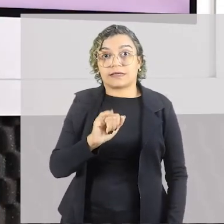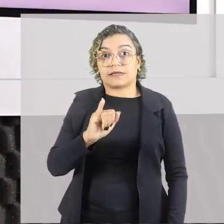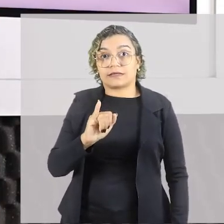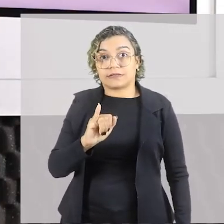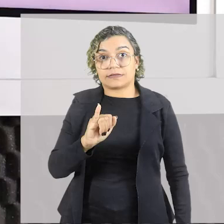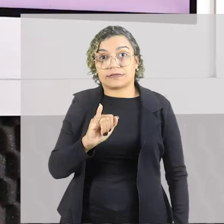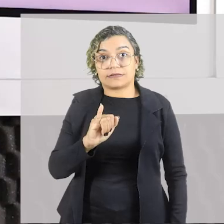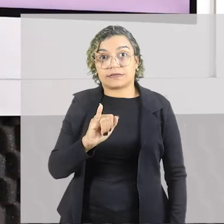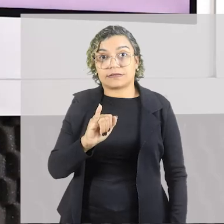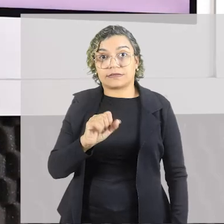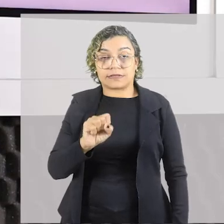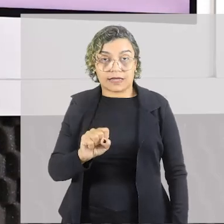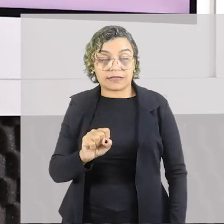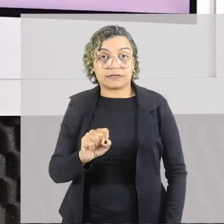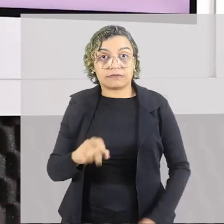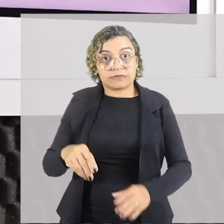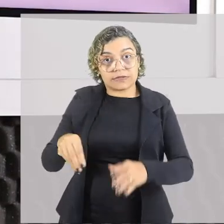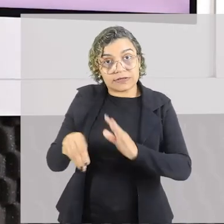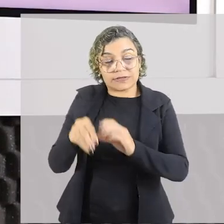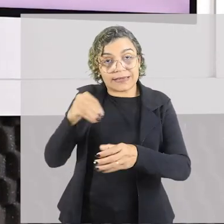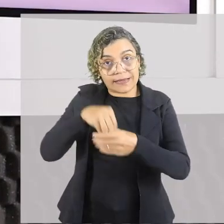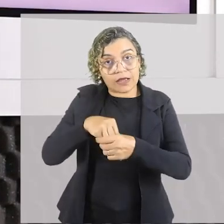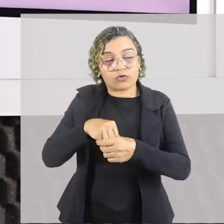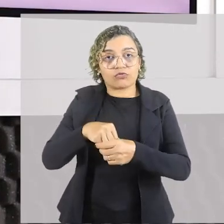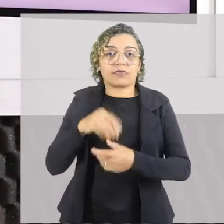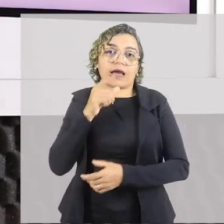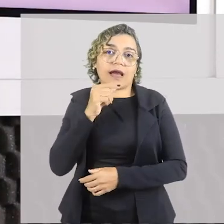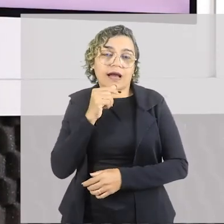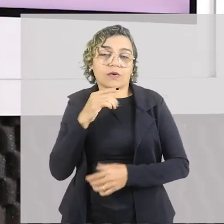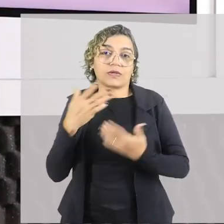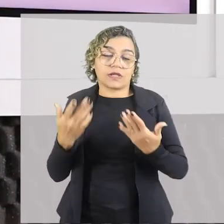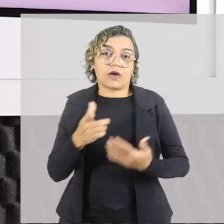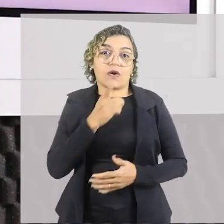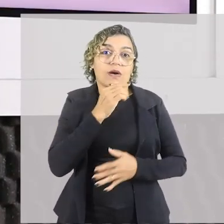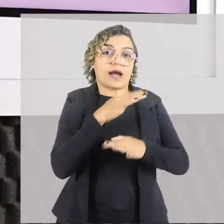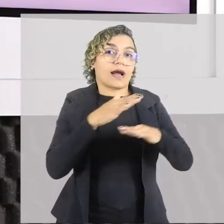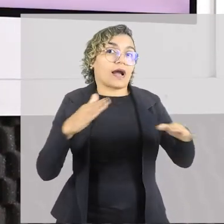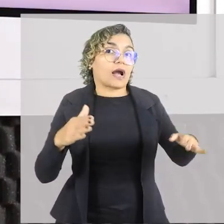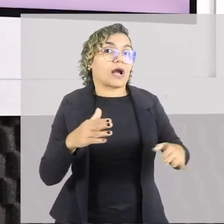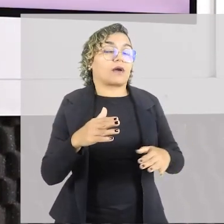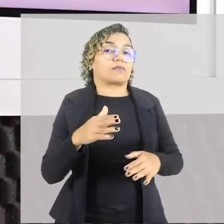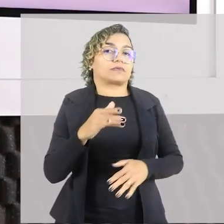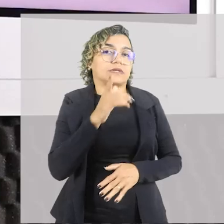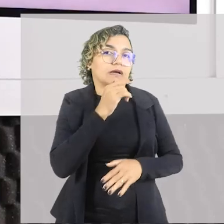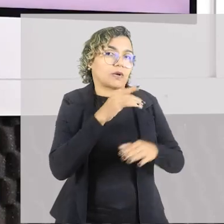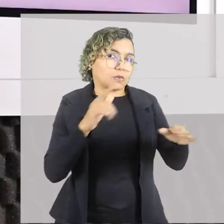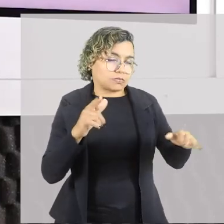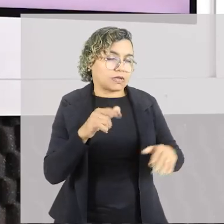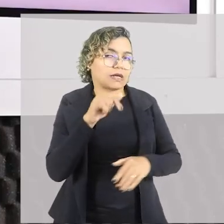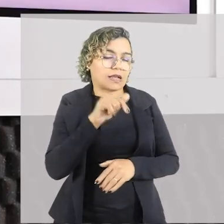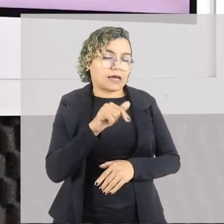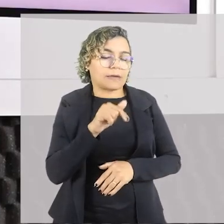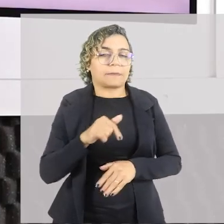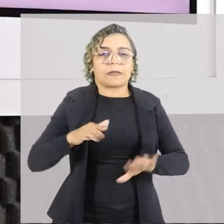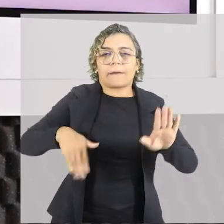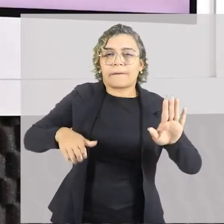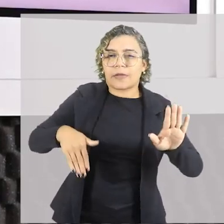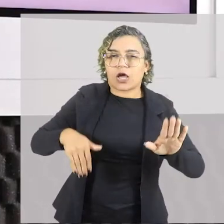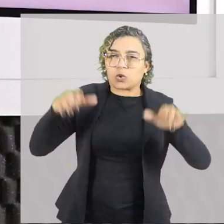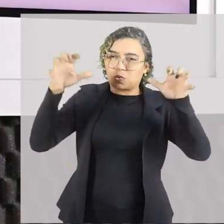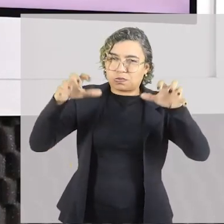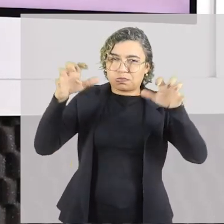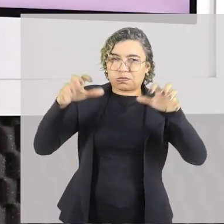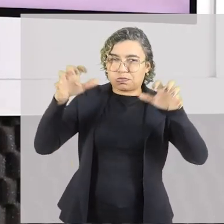íon. Então, na água do mar, gente, é um perigo. É um perigo você, por exemplo, estar numa praia, tá chovendo.